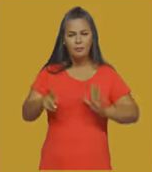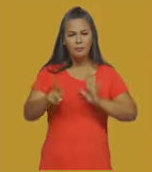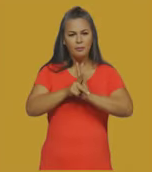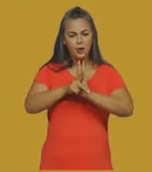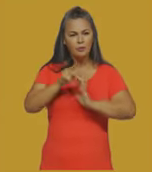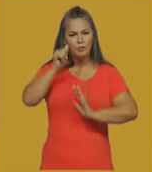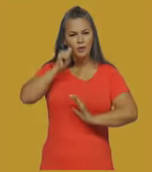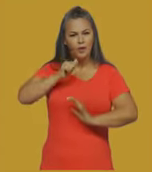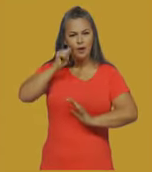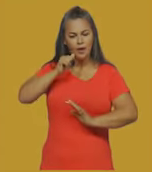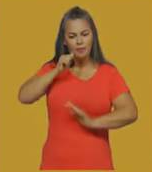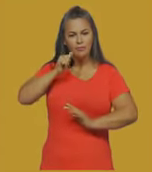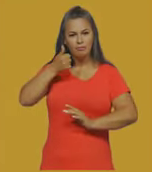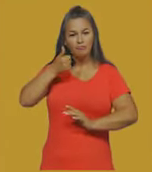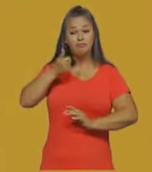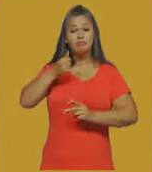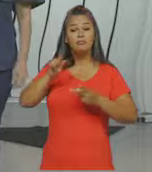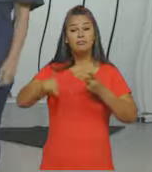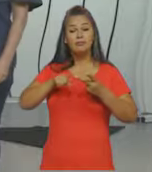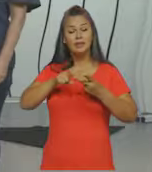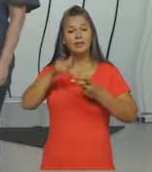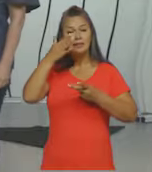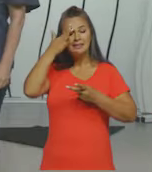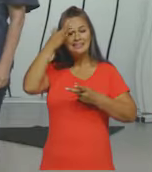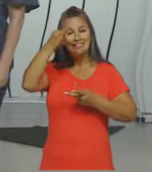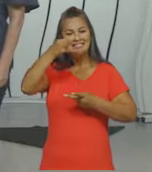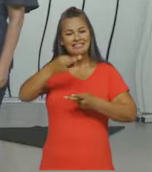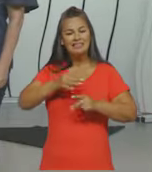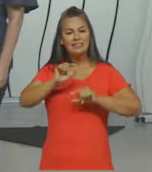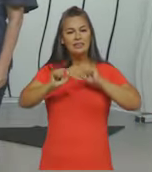entender como ocorre o ciclo menstrual.